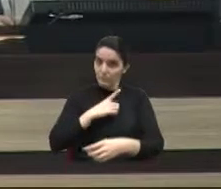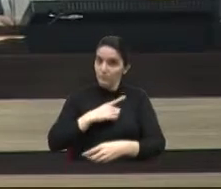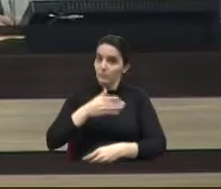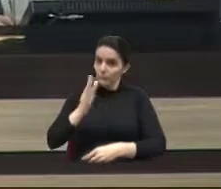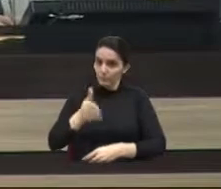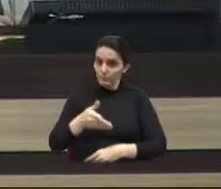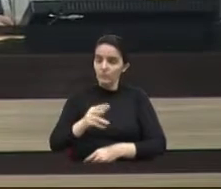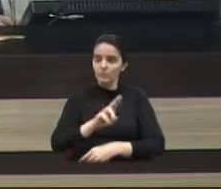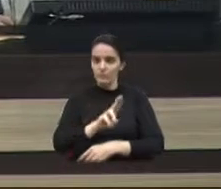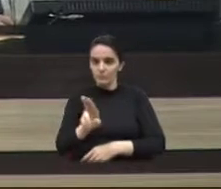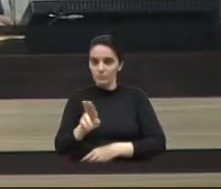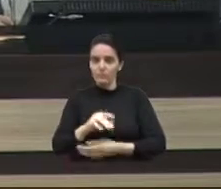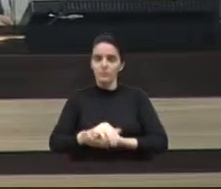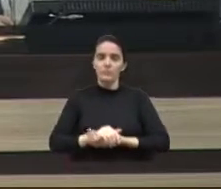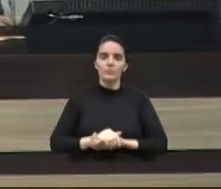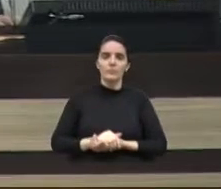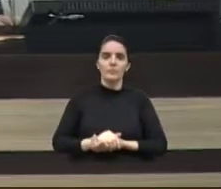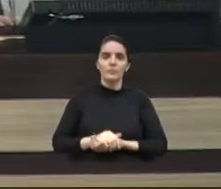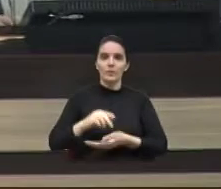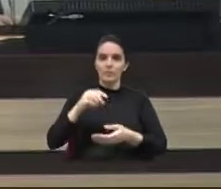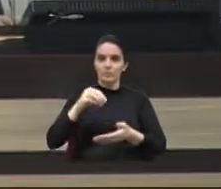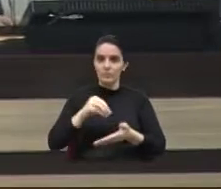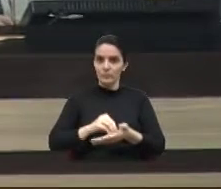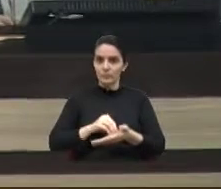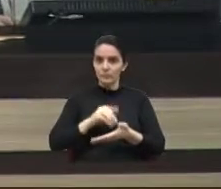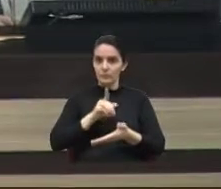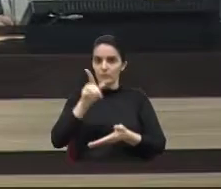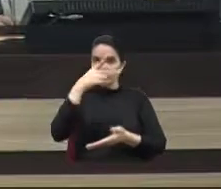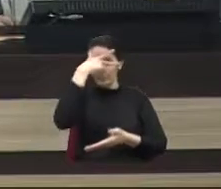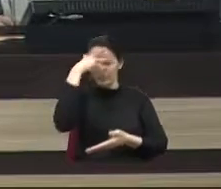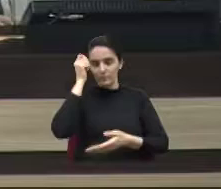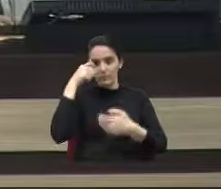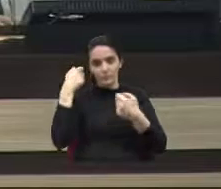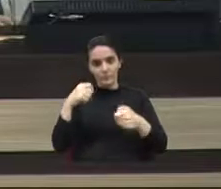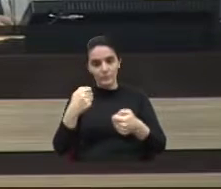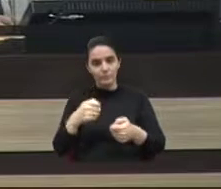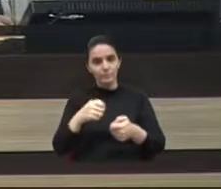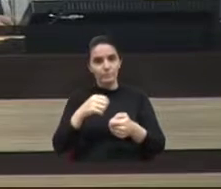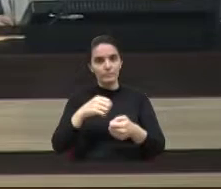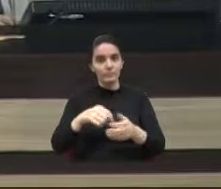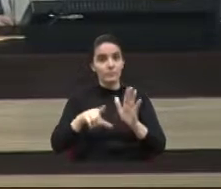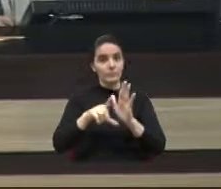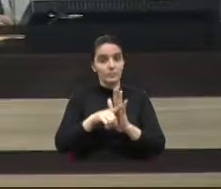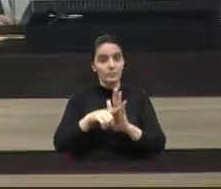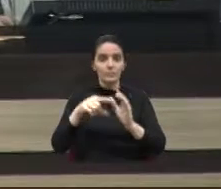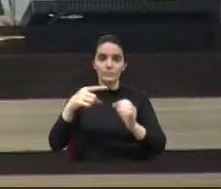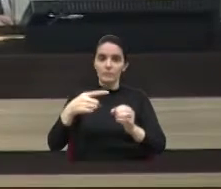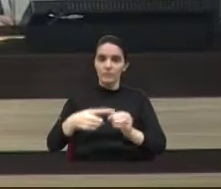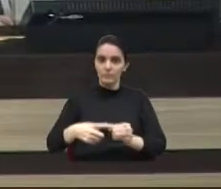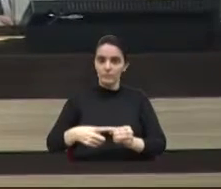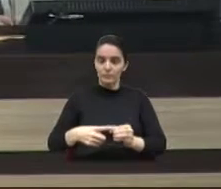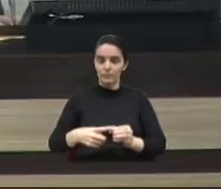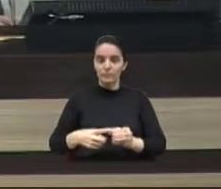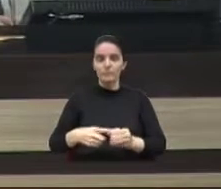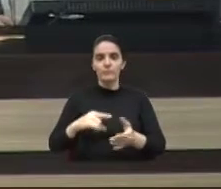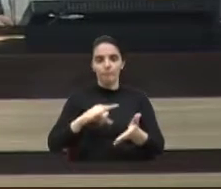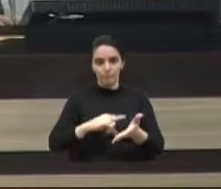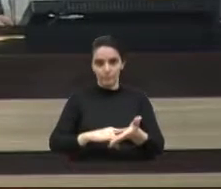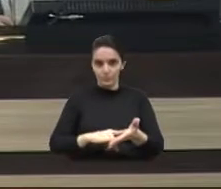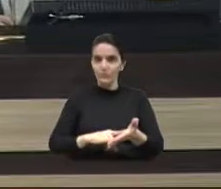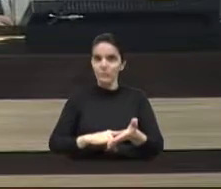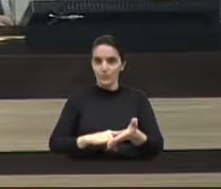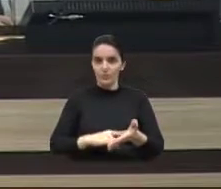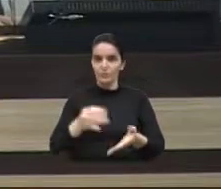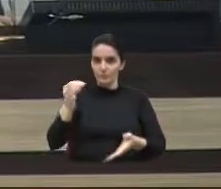constam em nosso cadastro imobiliário e que necessitam de sua oficialização em lei municipal para emissão de documentos